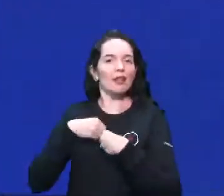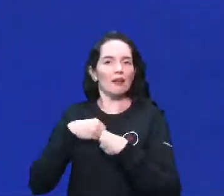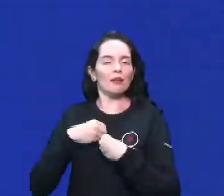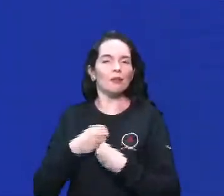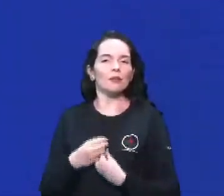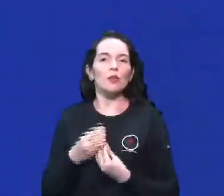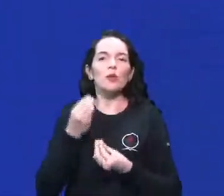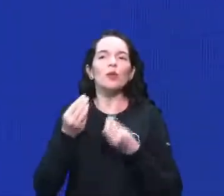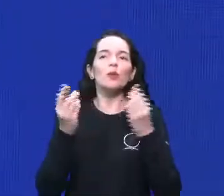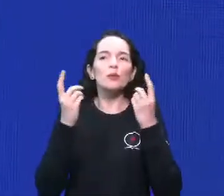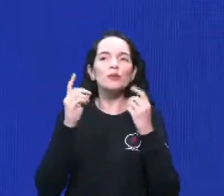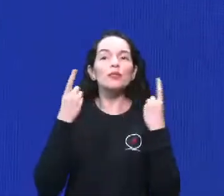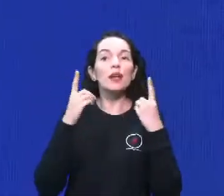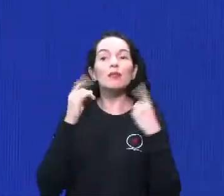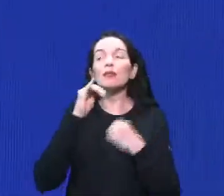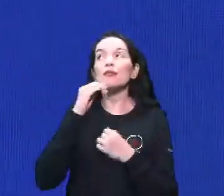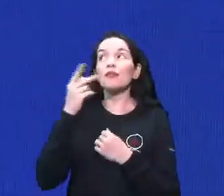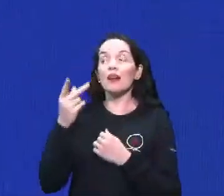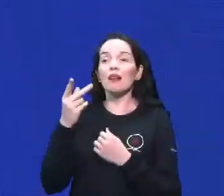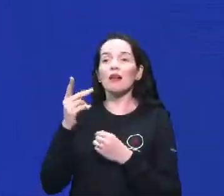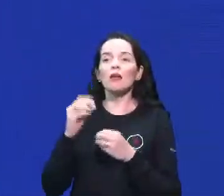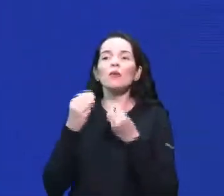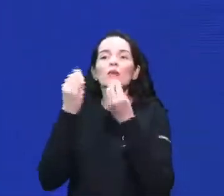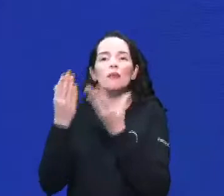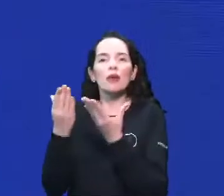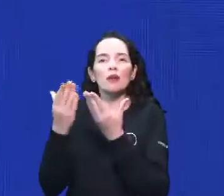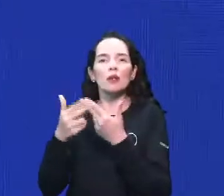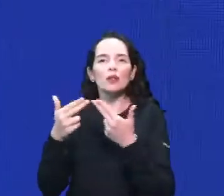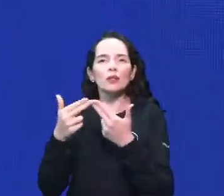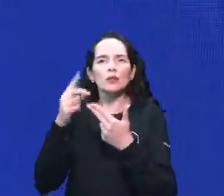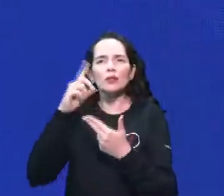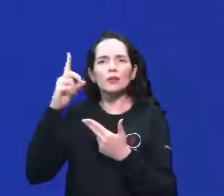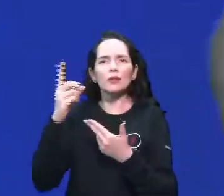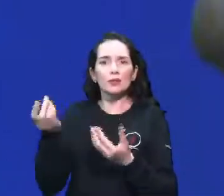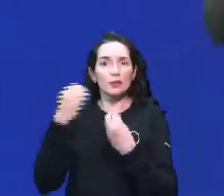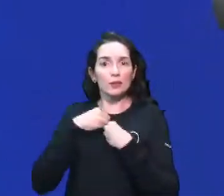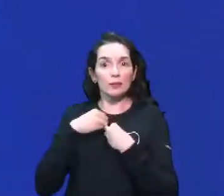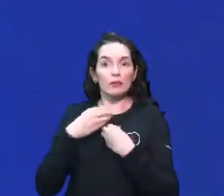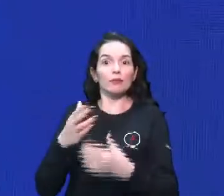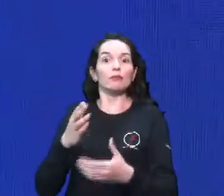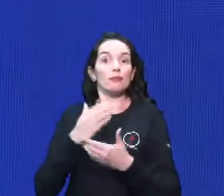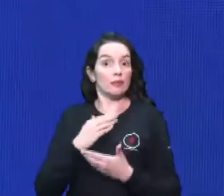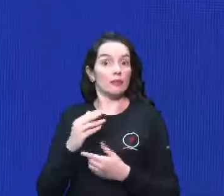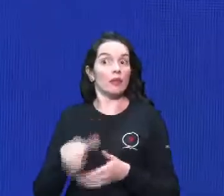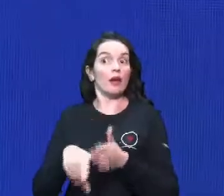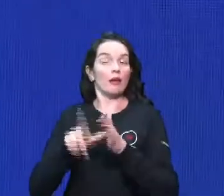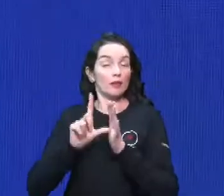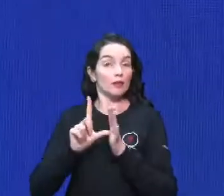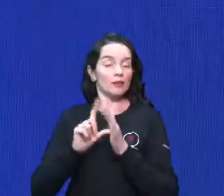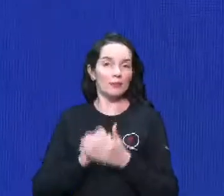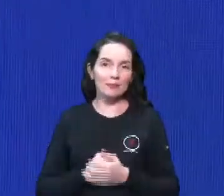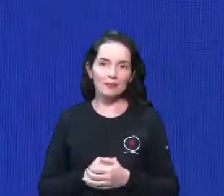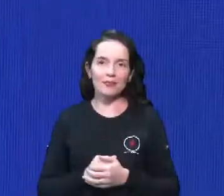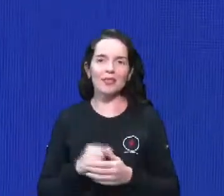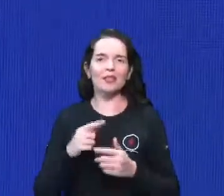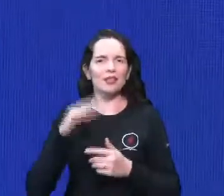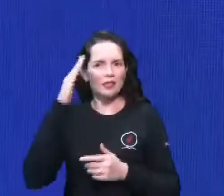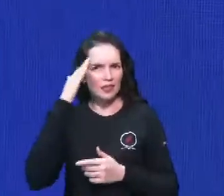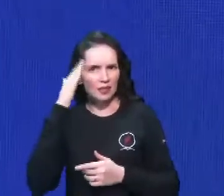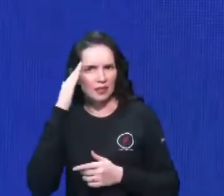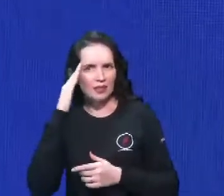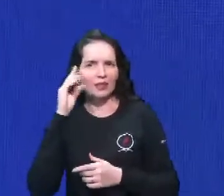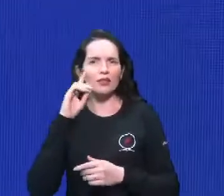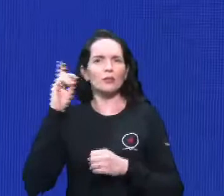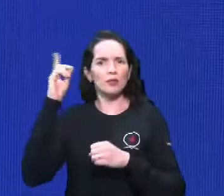entregaria a ti alguma coisa que o Senhor primeiro não teria me dado? Por quê? Porque eu sei da onde está vindo, e eu sei que a fonte não